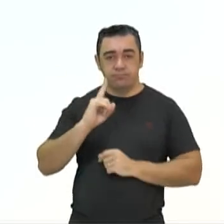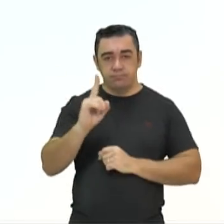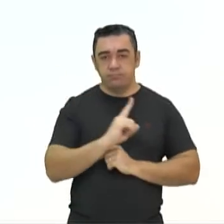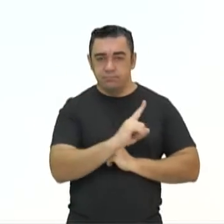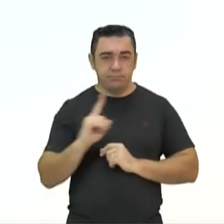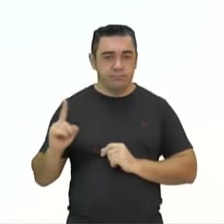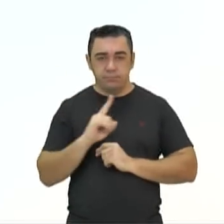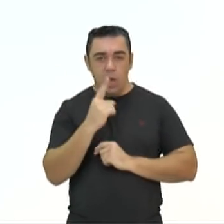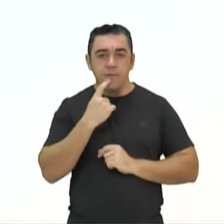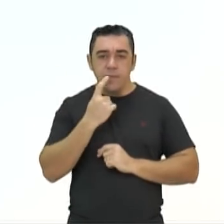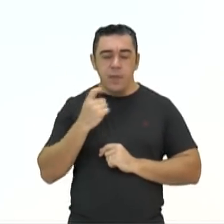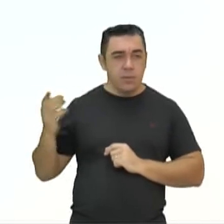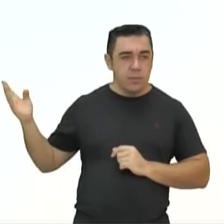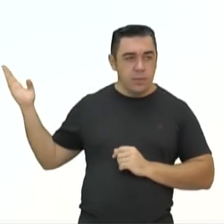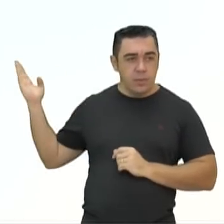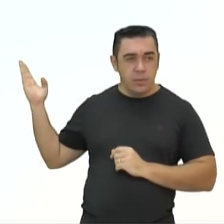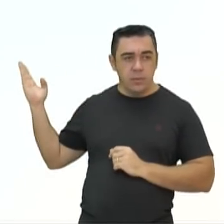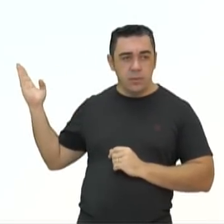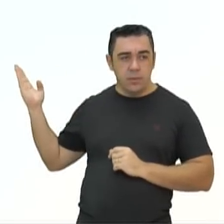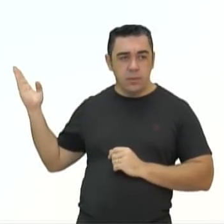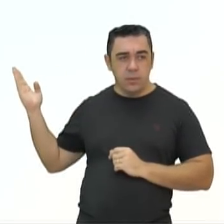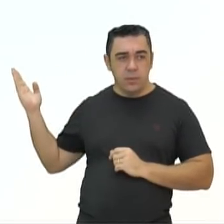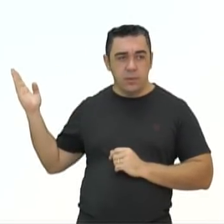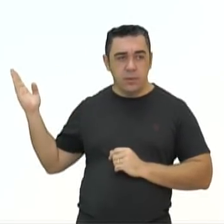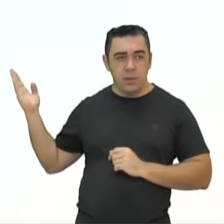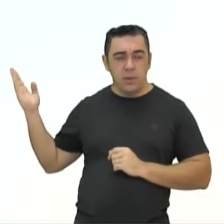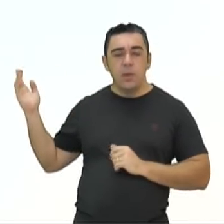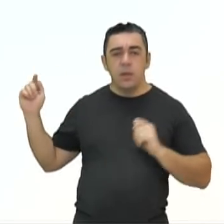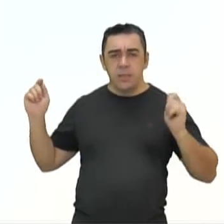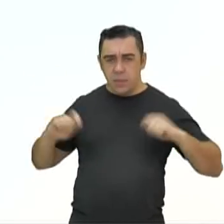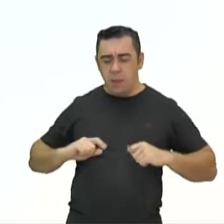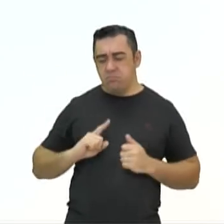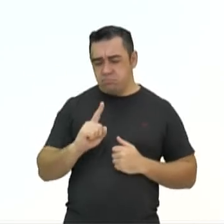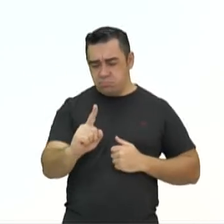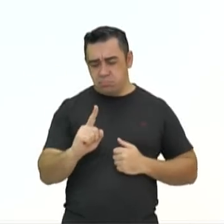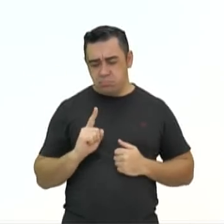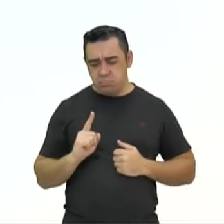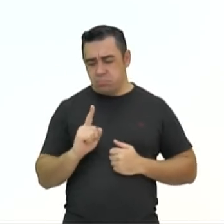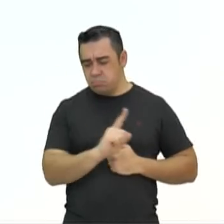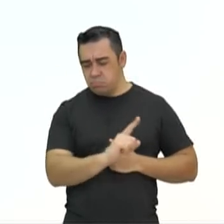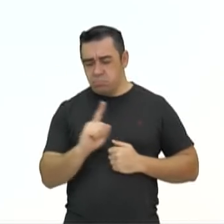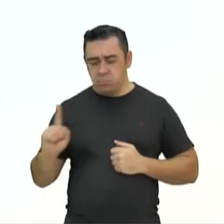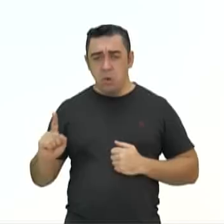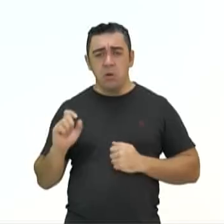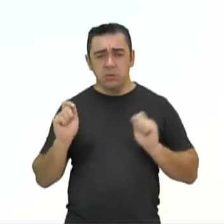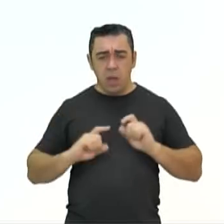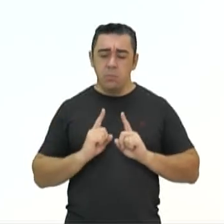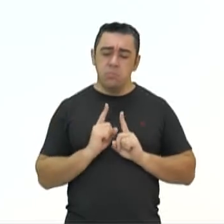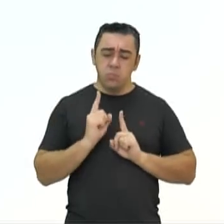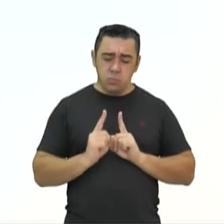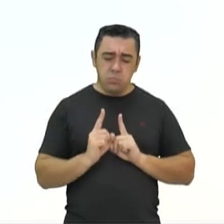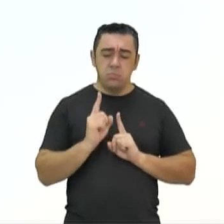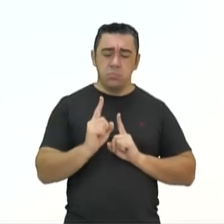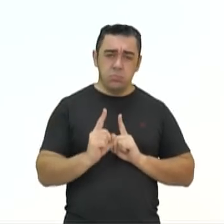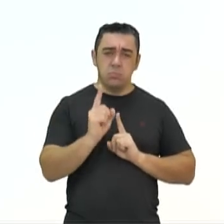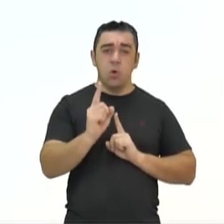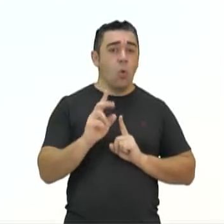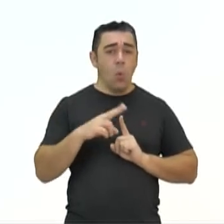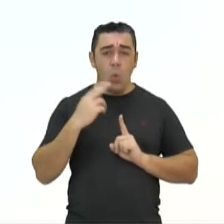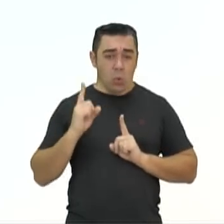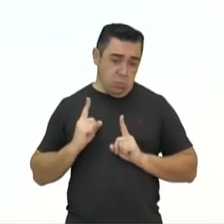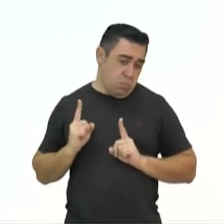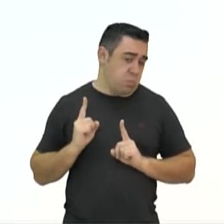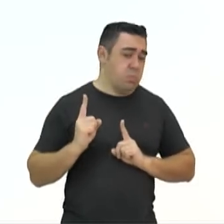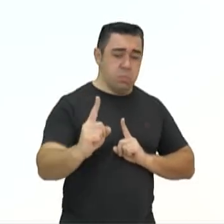tanto de vermelho que tem na dama, porque ela anda por tudo. Ela pode andar desde uma casa até 8 casas, se precisar,